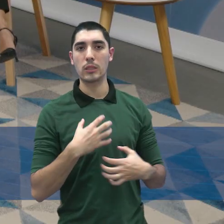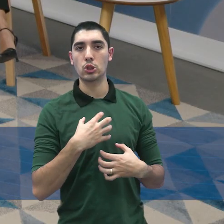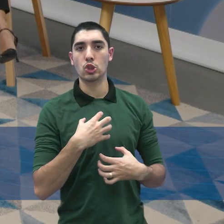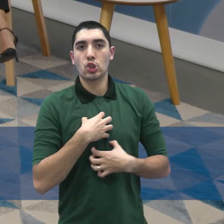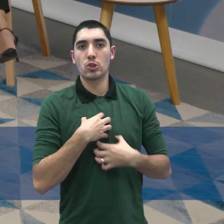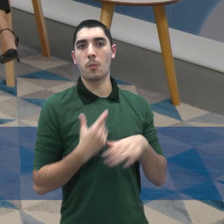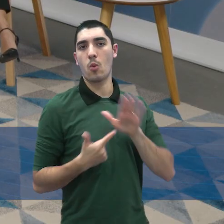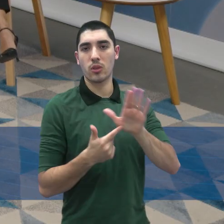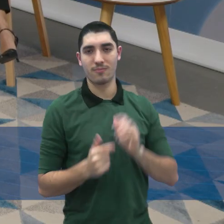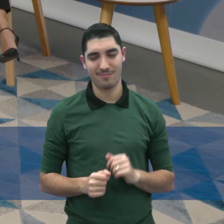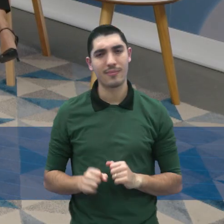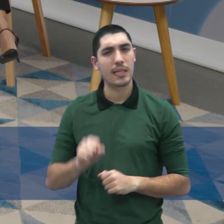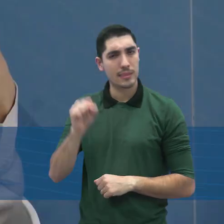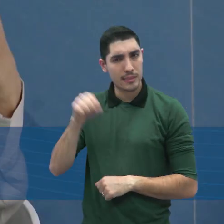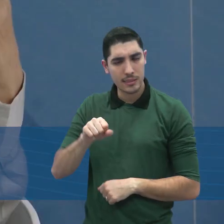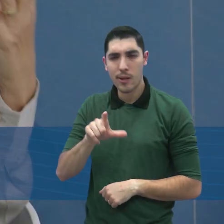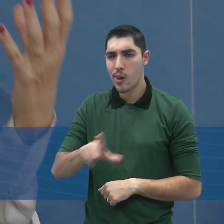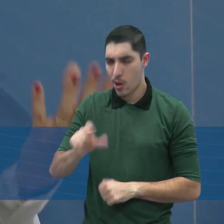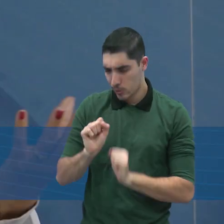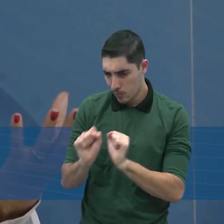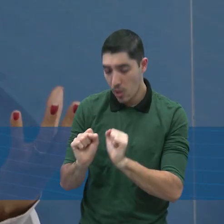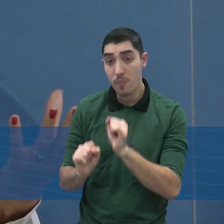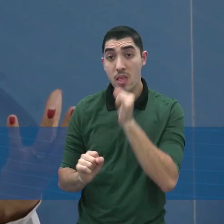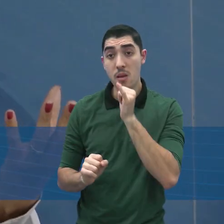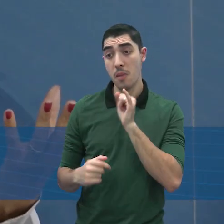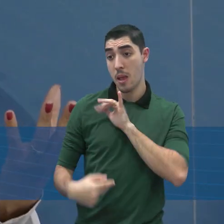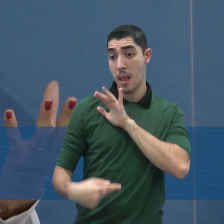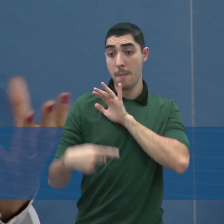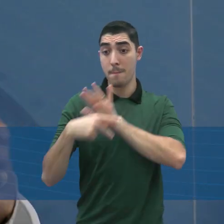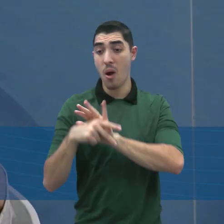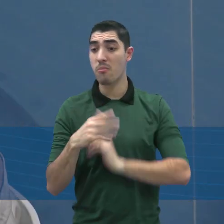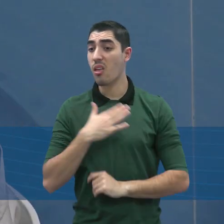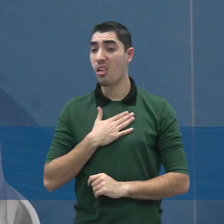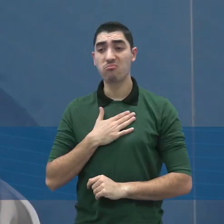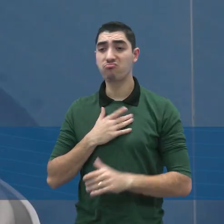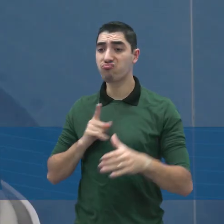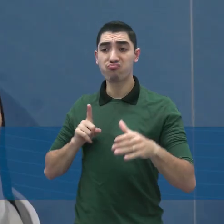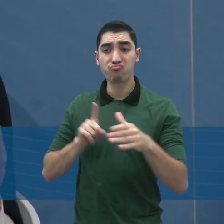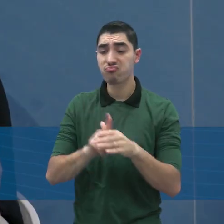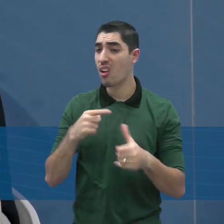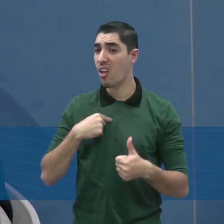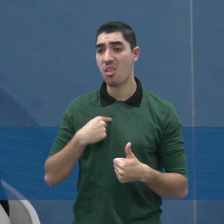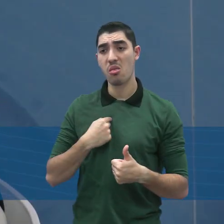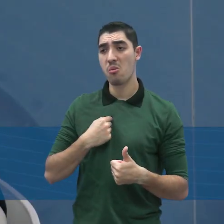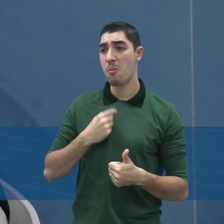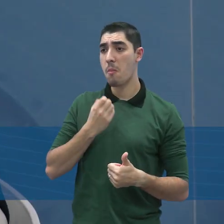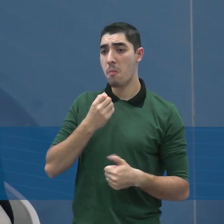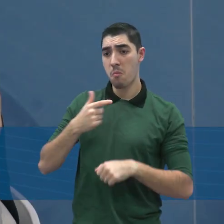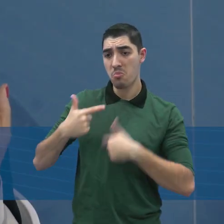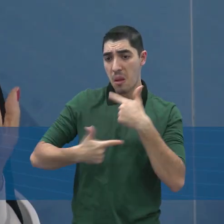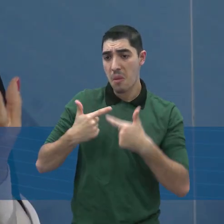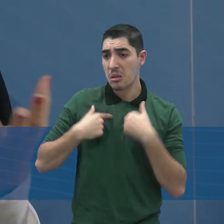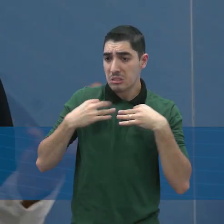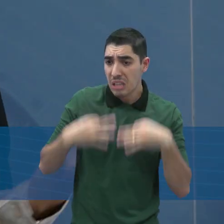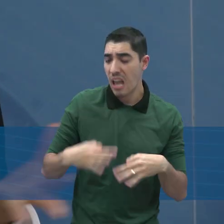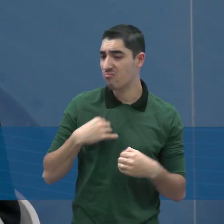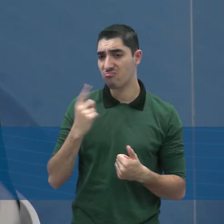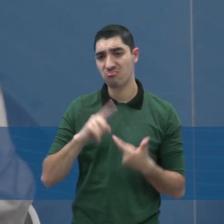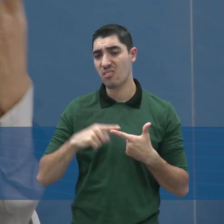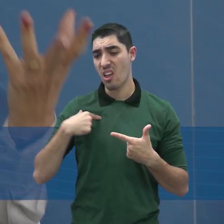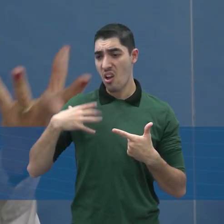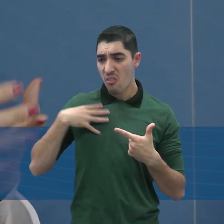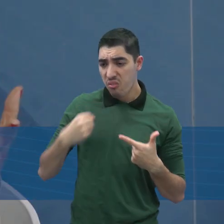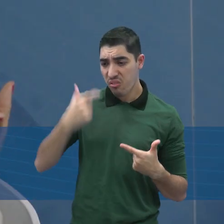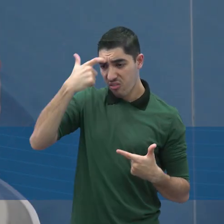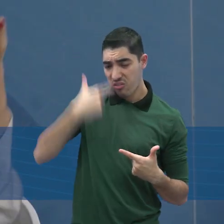pode, tanto mascarar, eu não pertenço a nada. Eu não sou um bom profissional, eu não consigo ser um bom